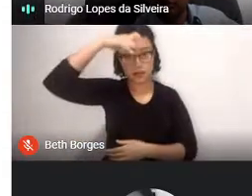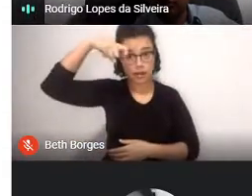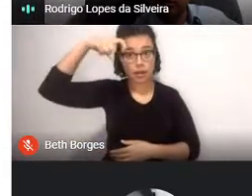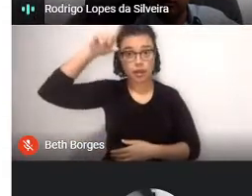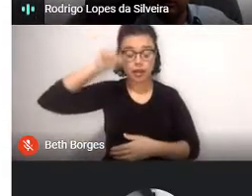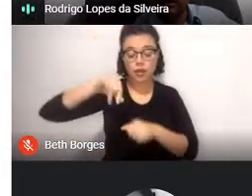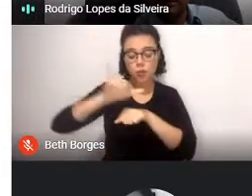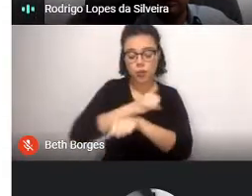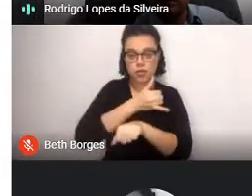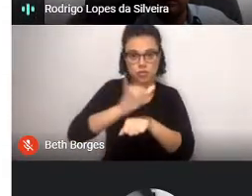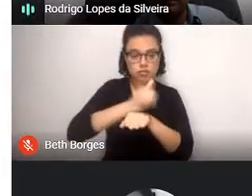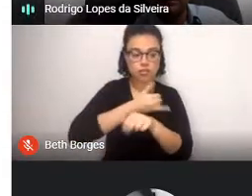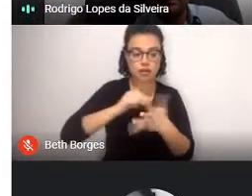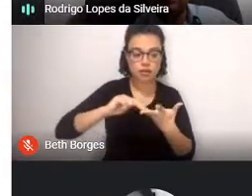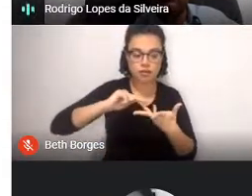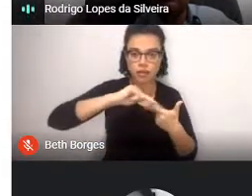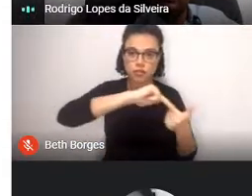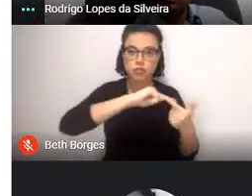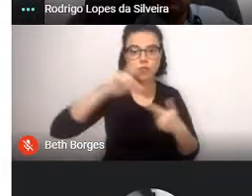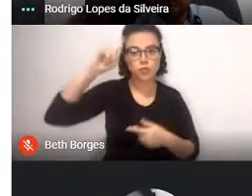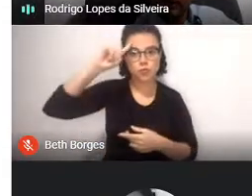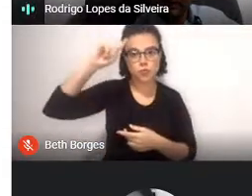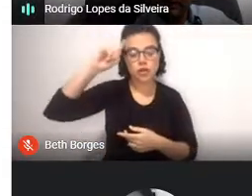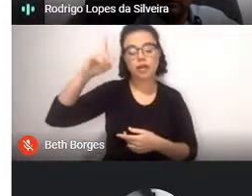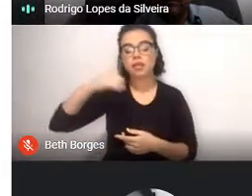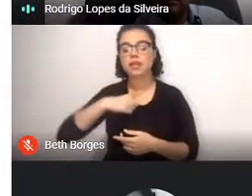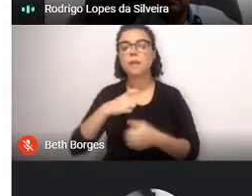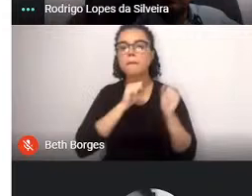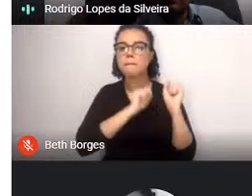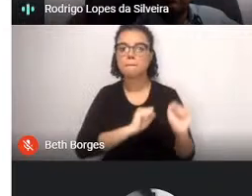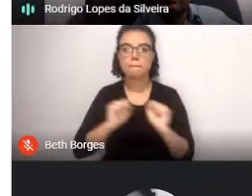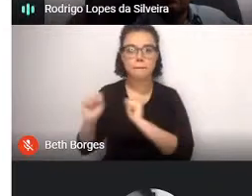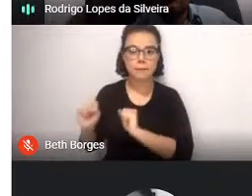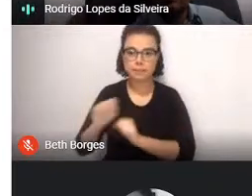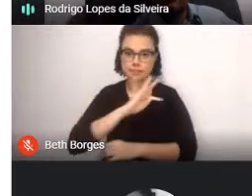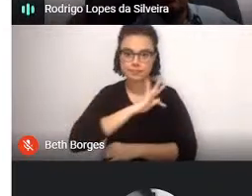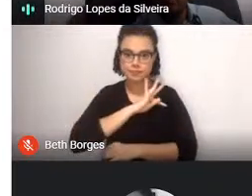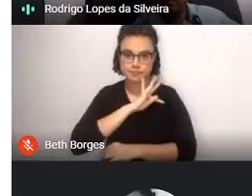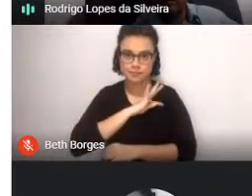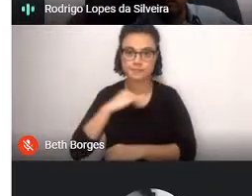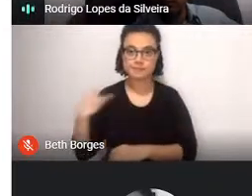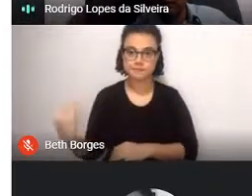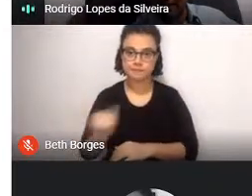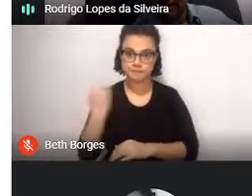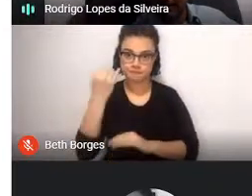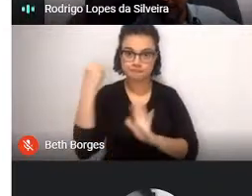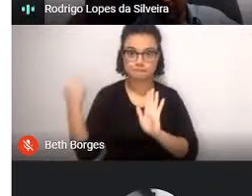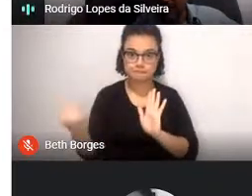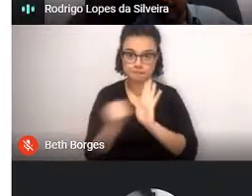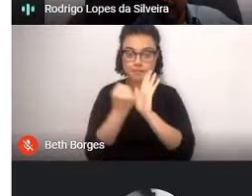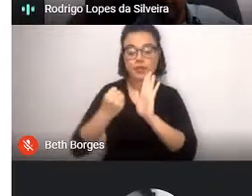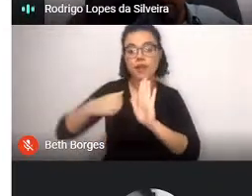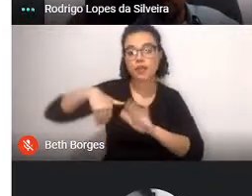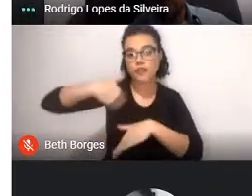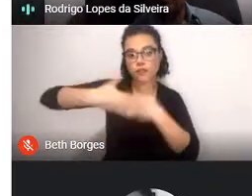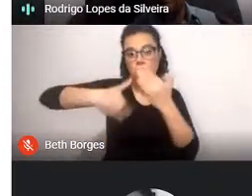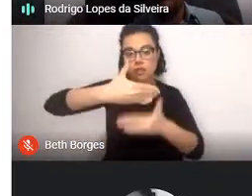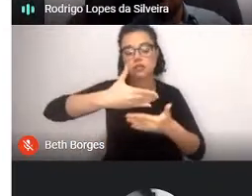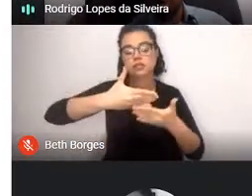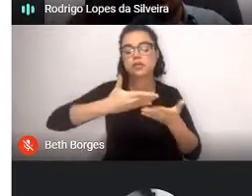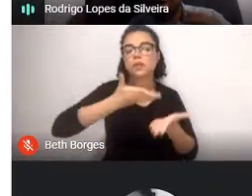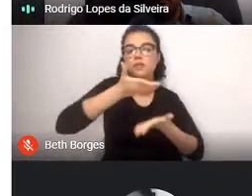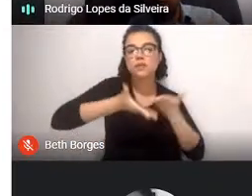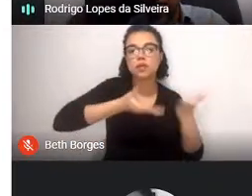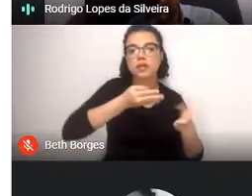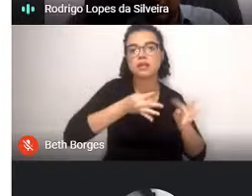parte do nosso dia a dia e que tem um poder técnico muito grande no processo de evolução do tratamento, tá? Onde